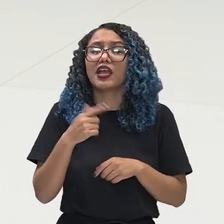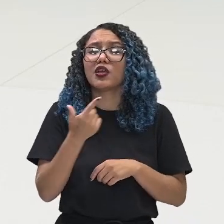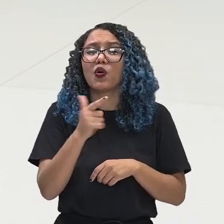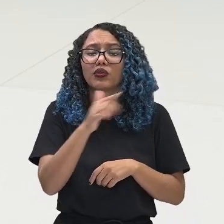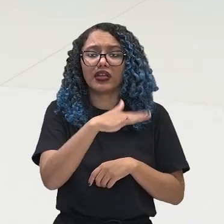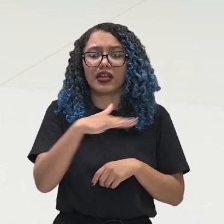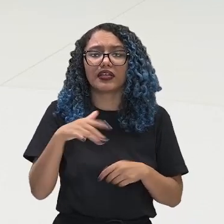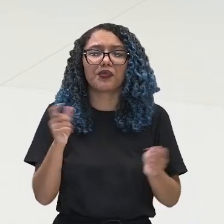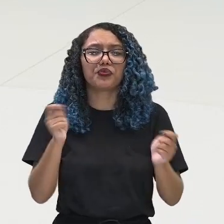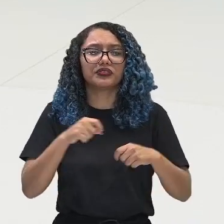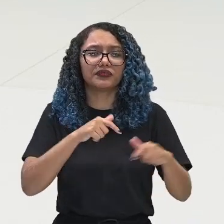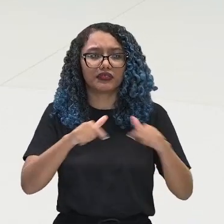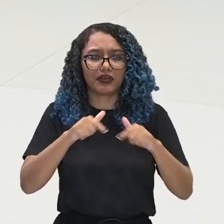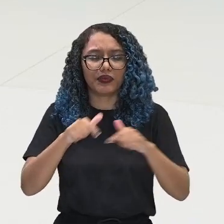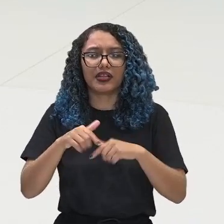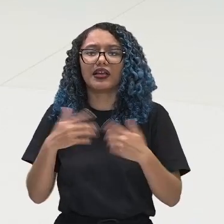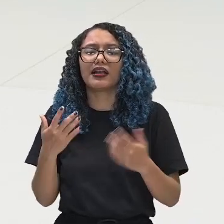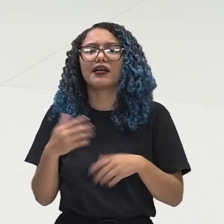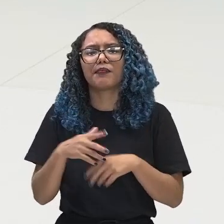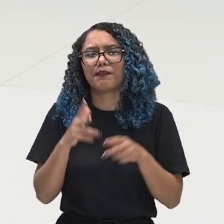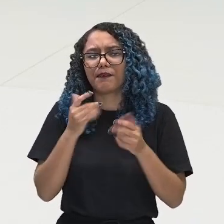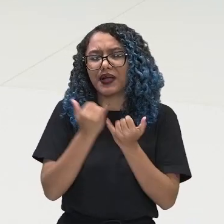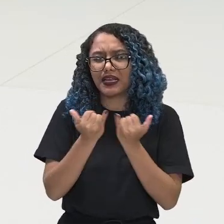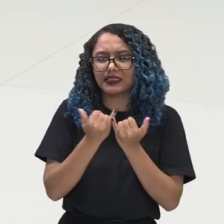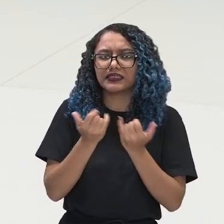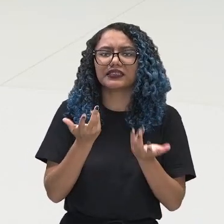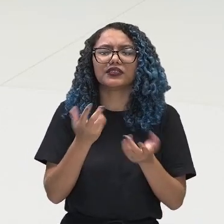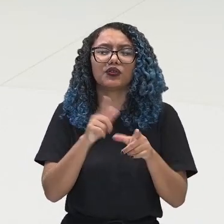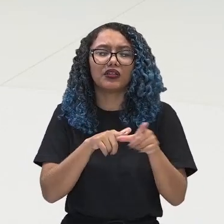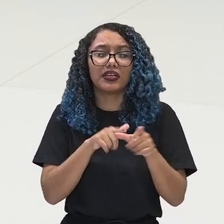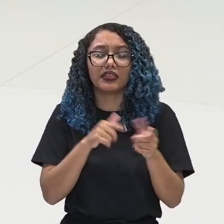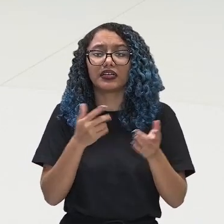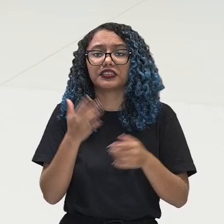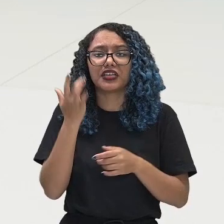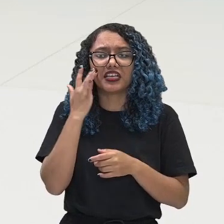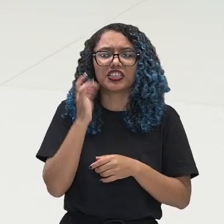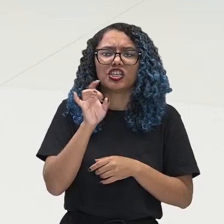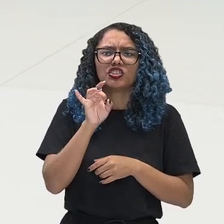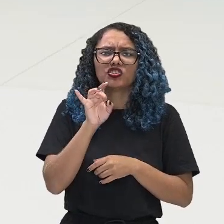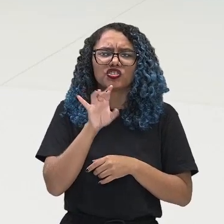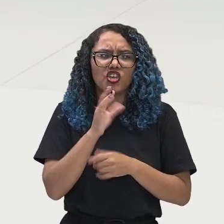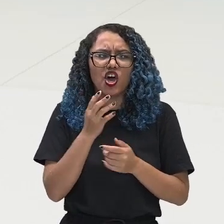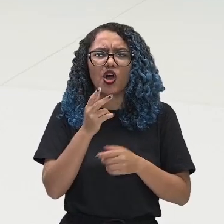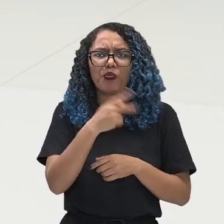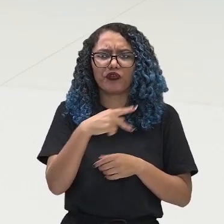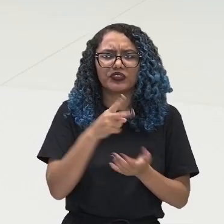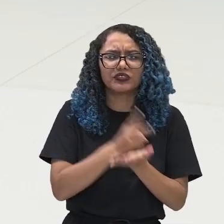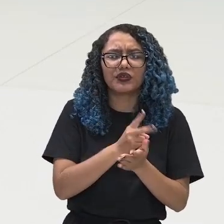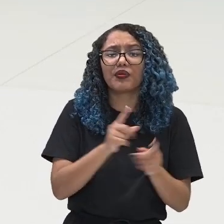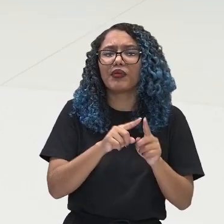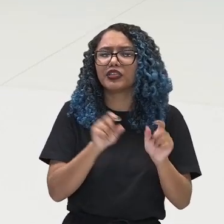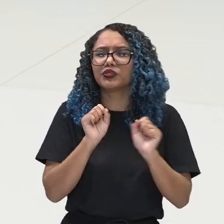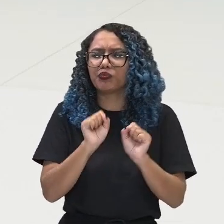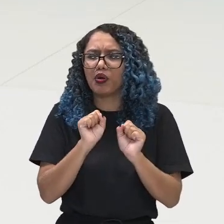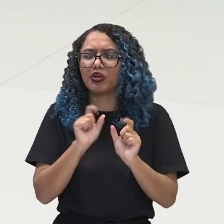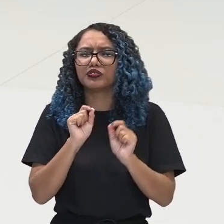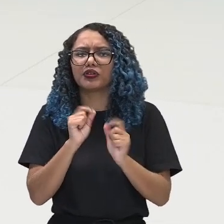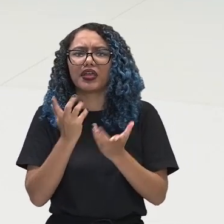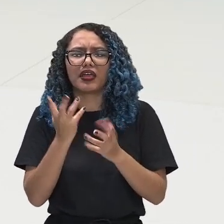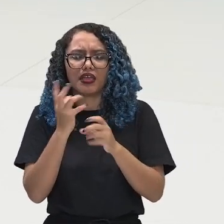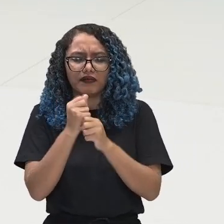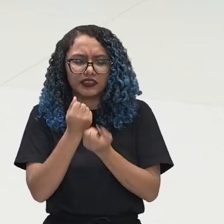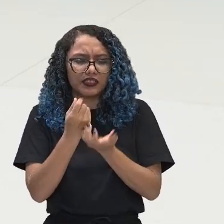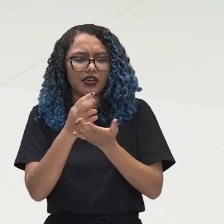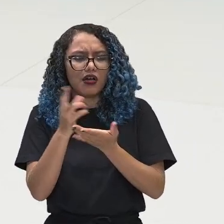É igual a letras. Todo mundo acha que letras é apenas para ser professor, mas você pode ser revisor, você talvez pode ser ali